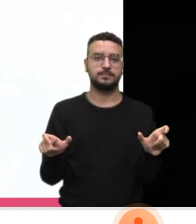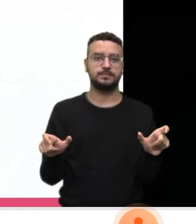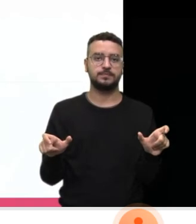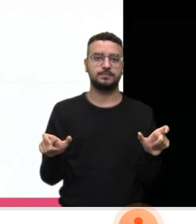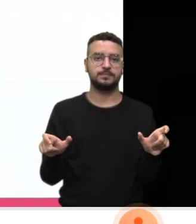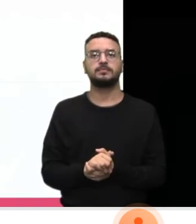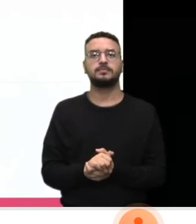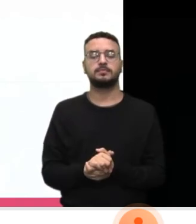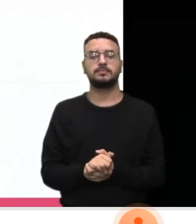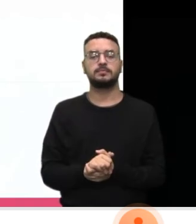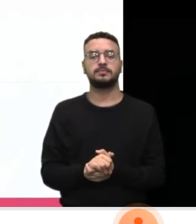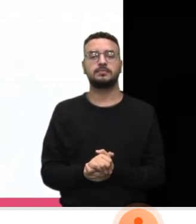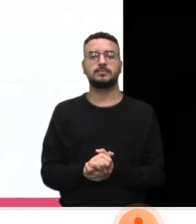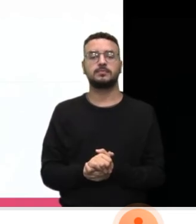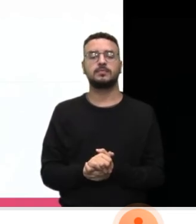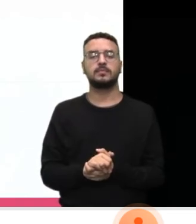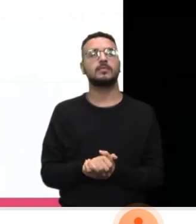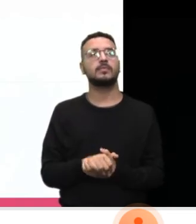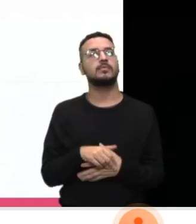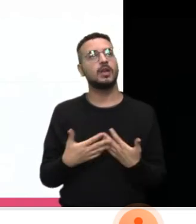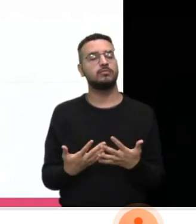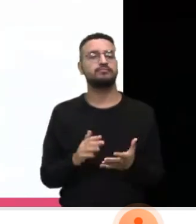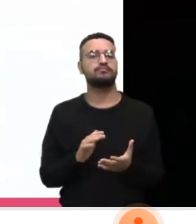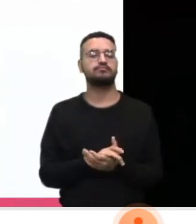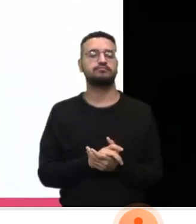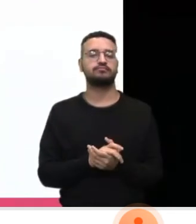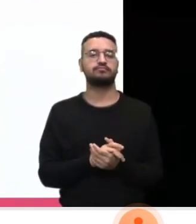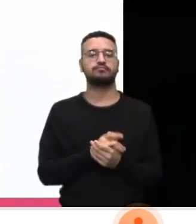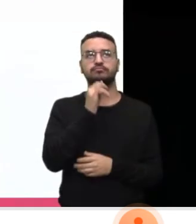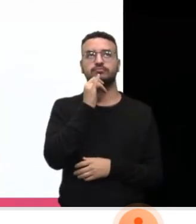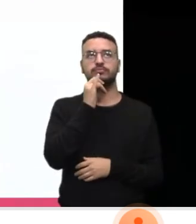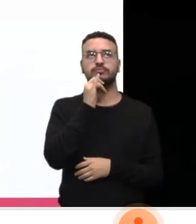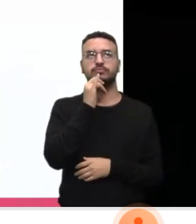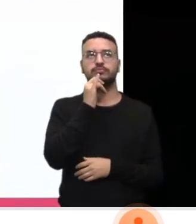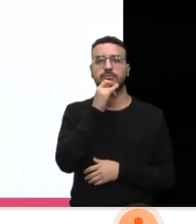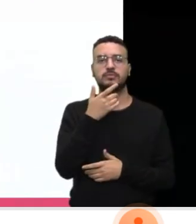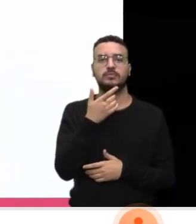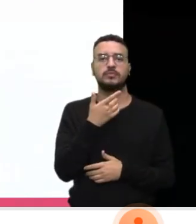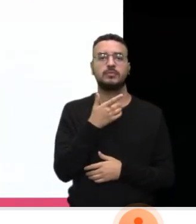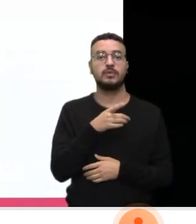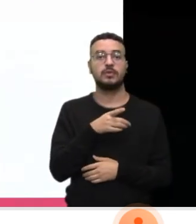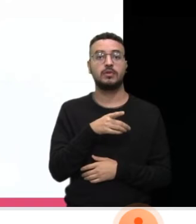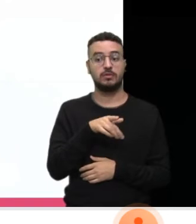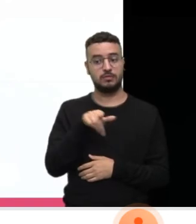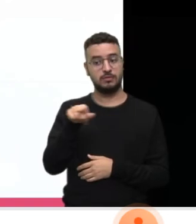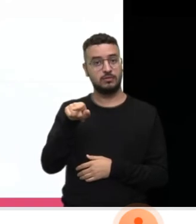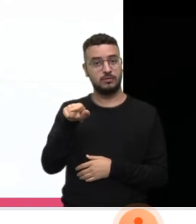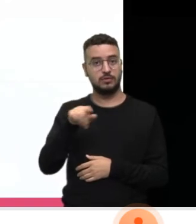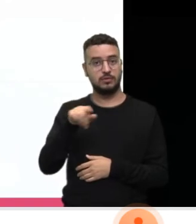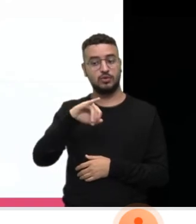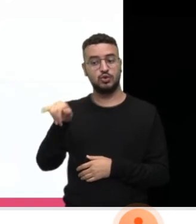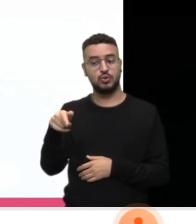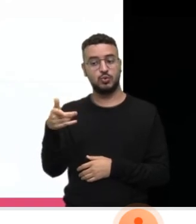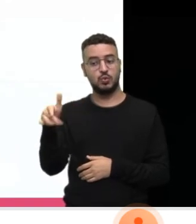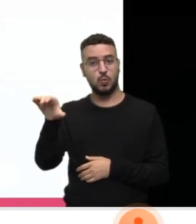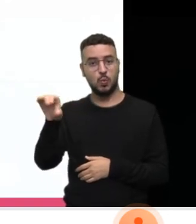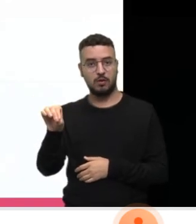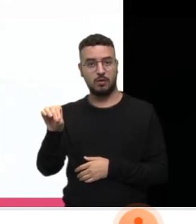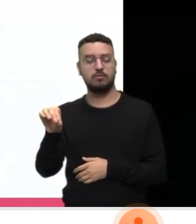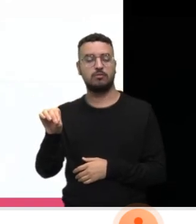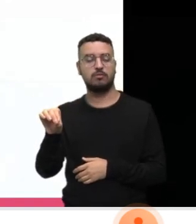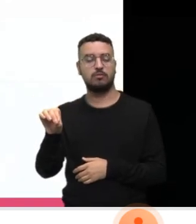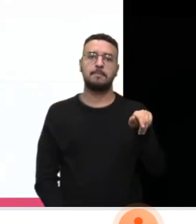ela vai apontar sempre quando for, digamos que aqui nós temos João sempre à direita e